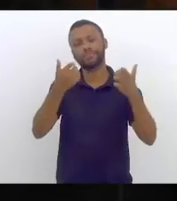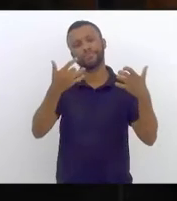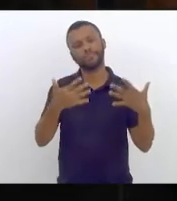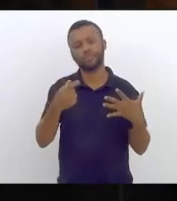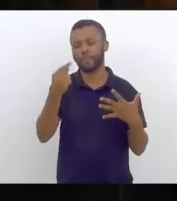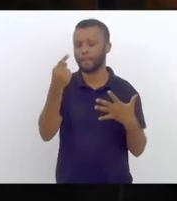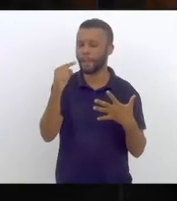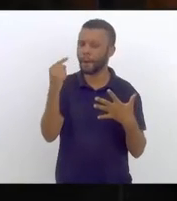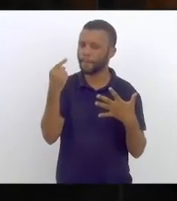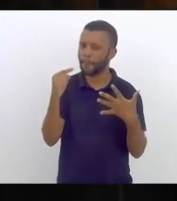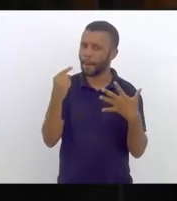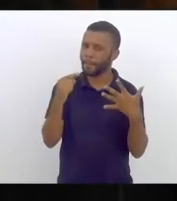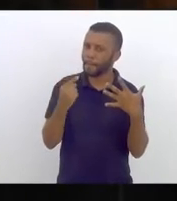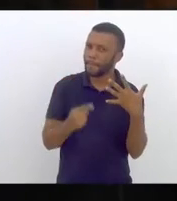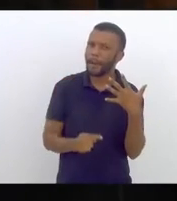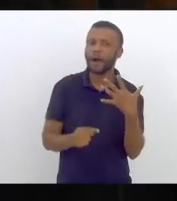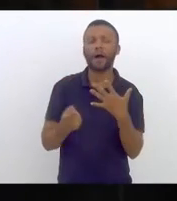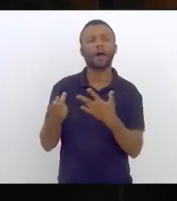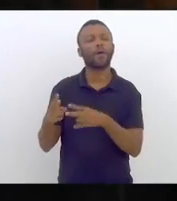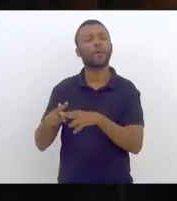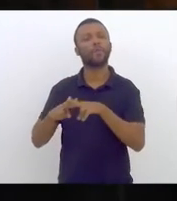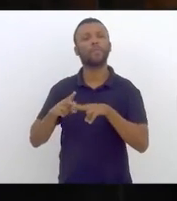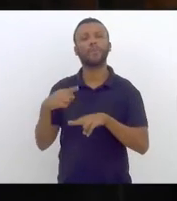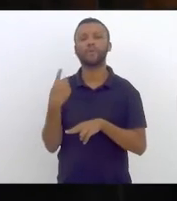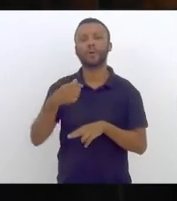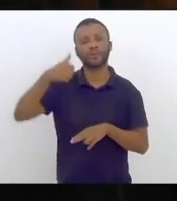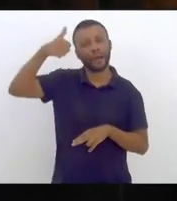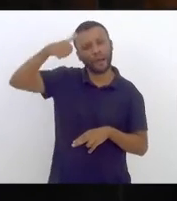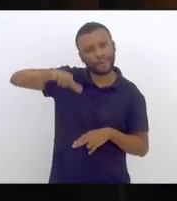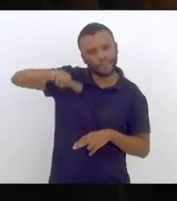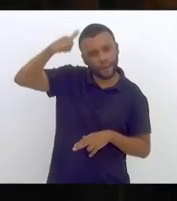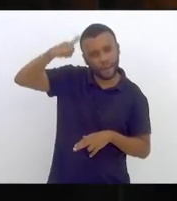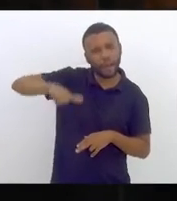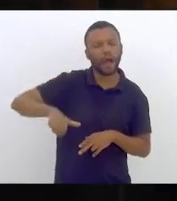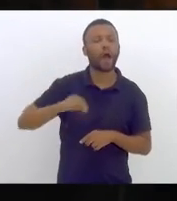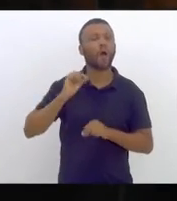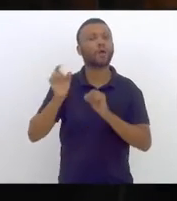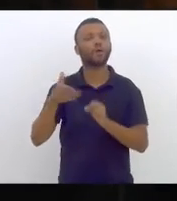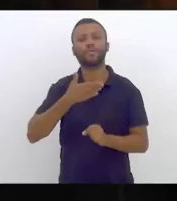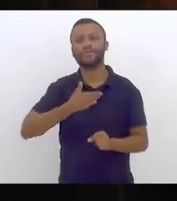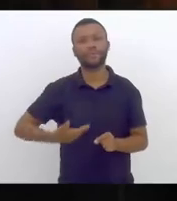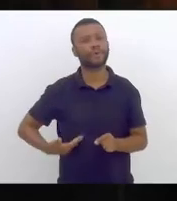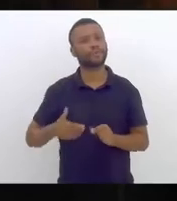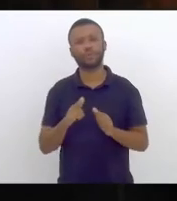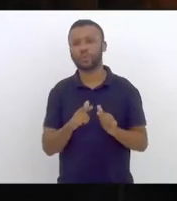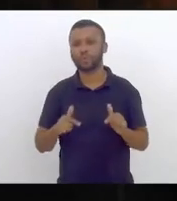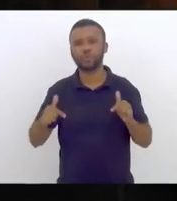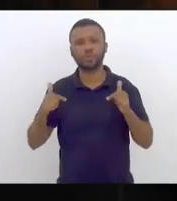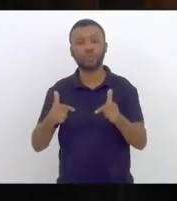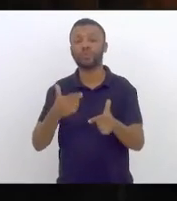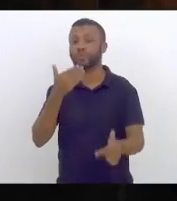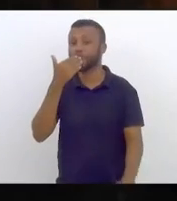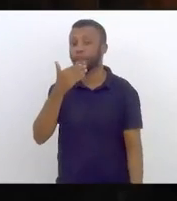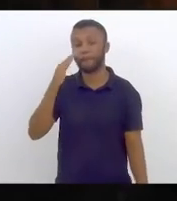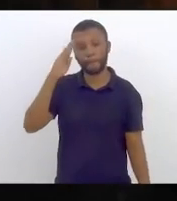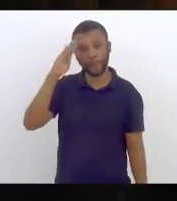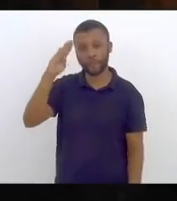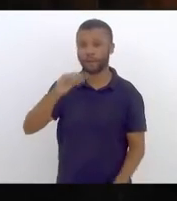esses elementos? Justamente para a gente analisar o que o governo tem de prioridade, porque, afinal de